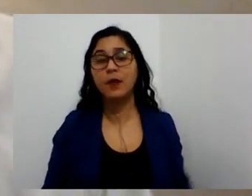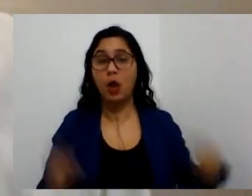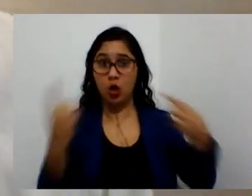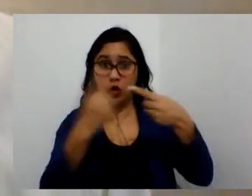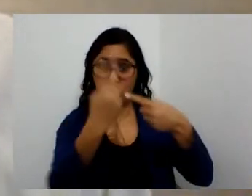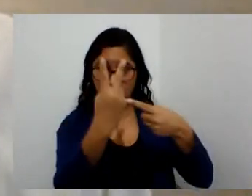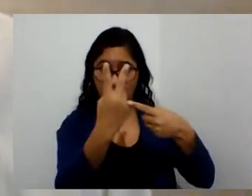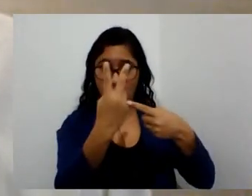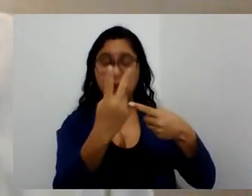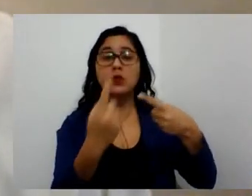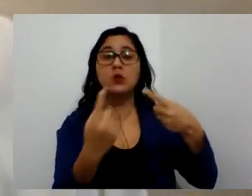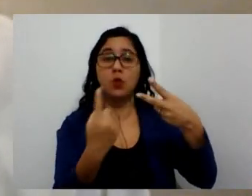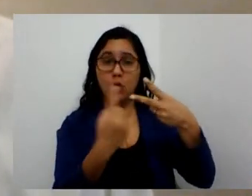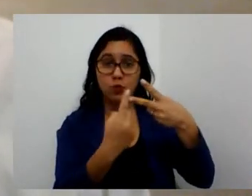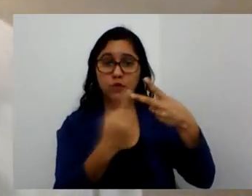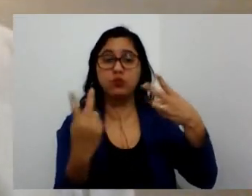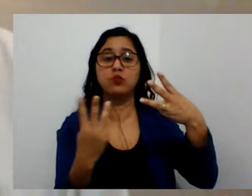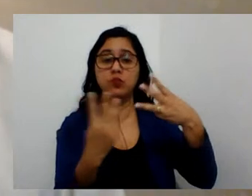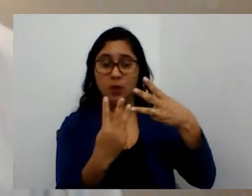3.